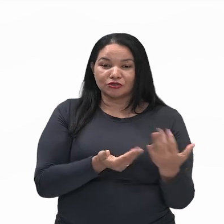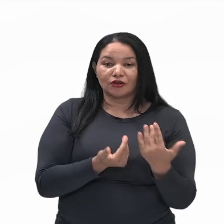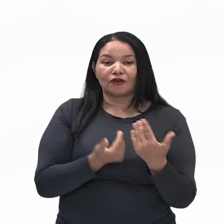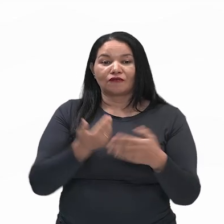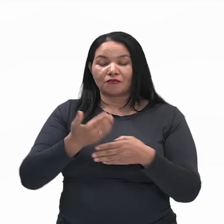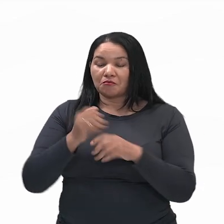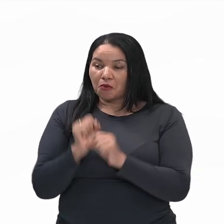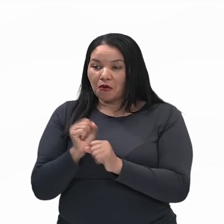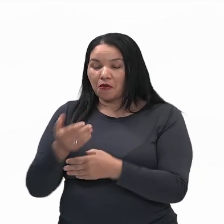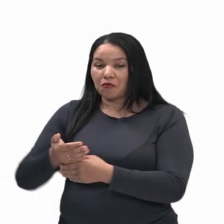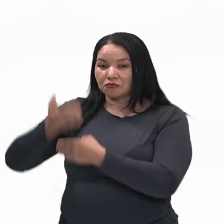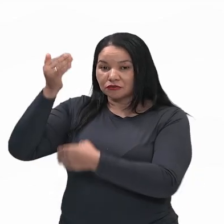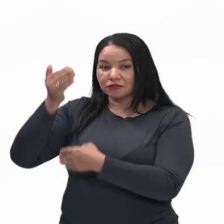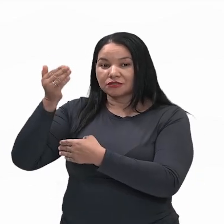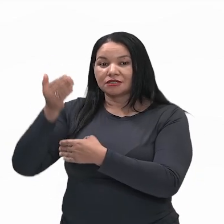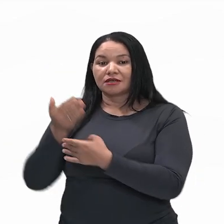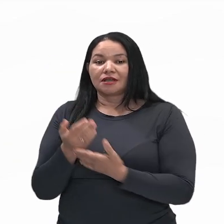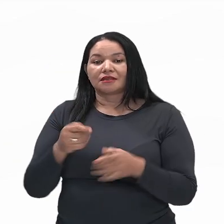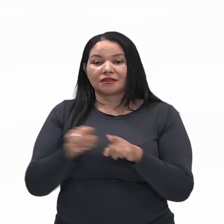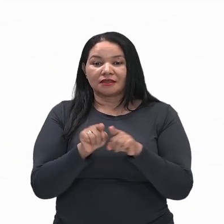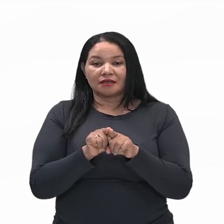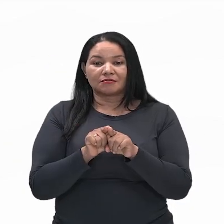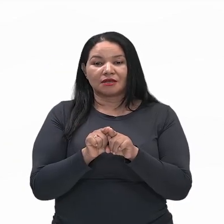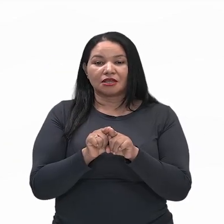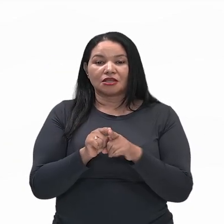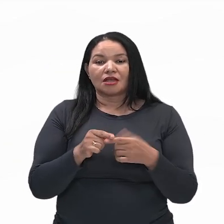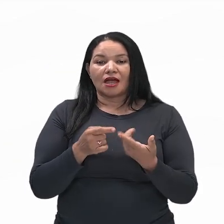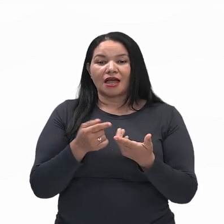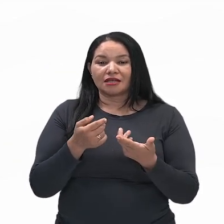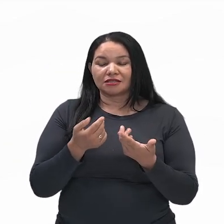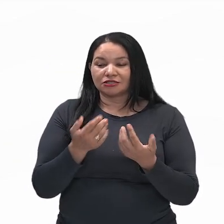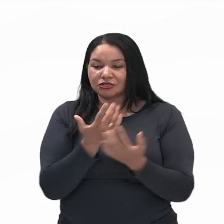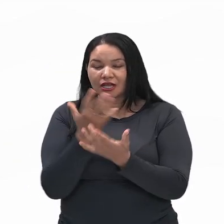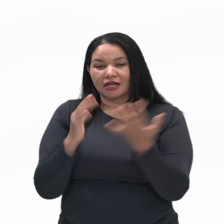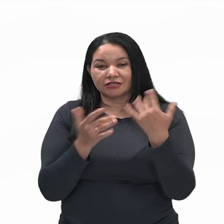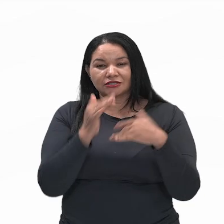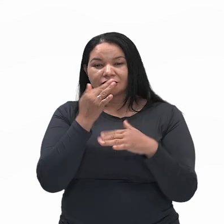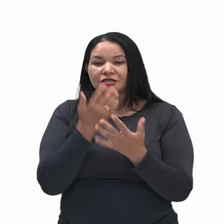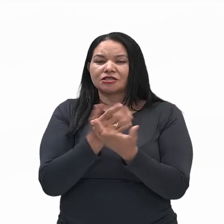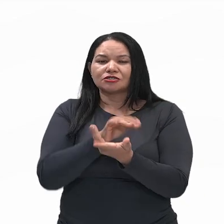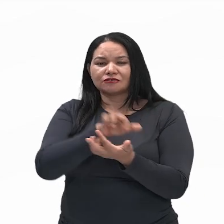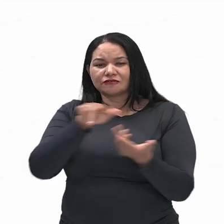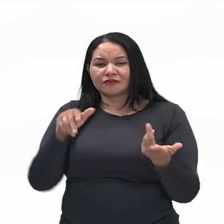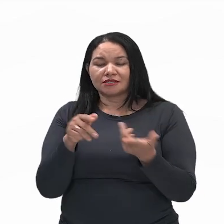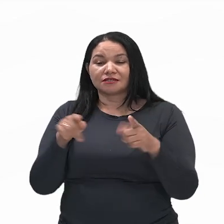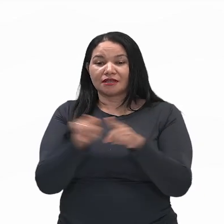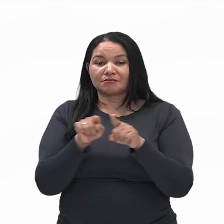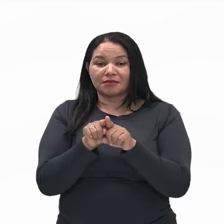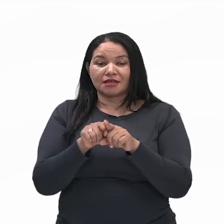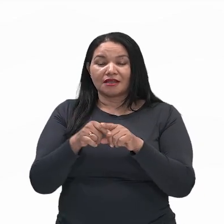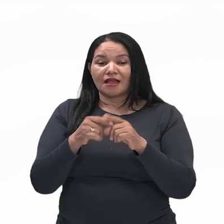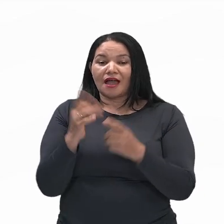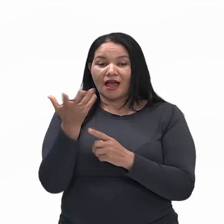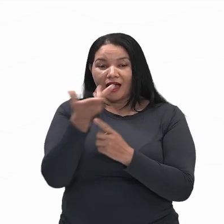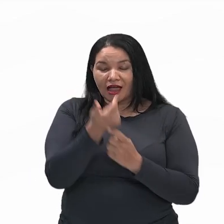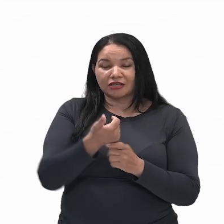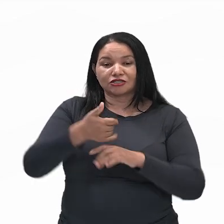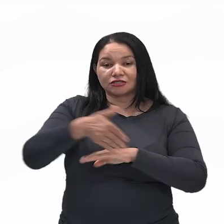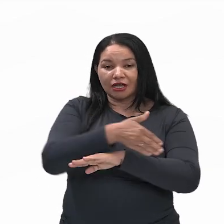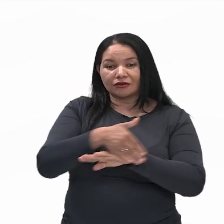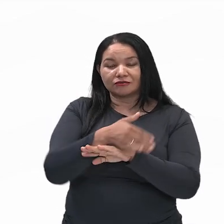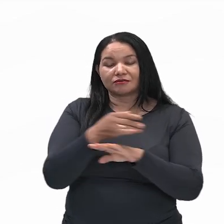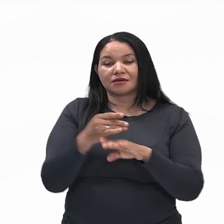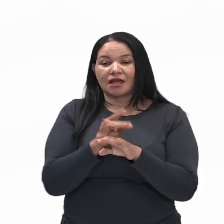comunitários, jardins urbanos, instalações de arte pública, eventos de arte na rua que visam fortalecer os